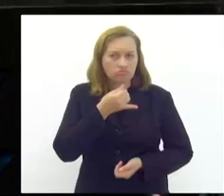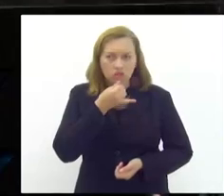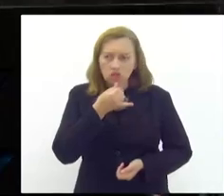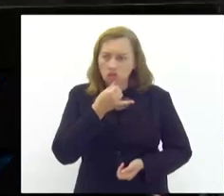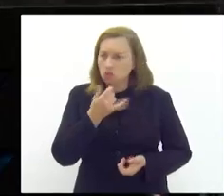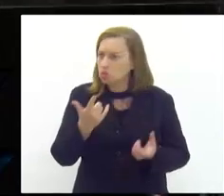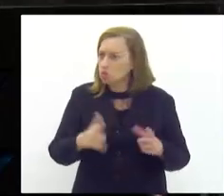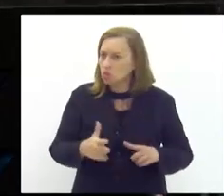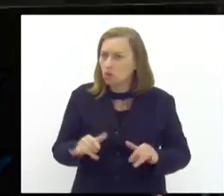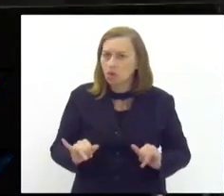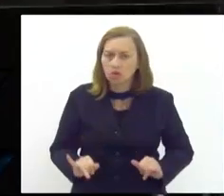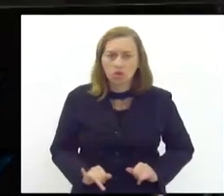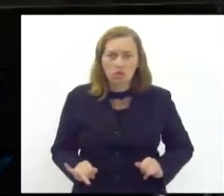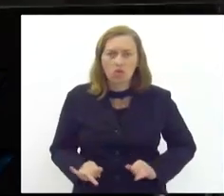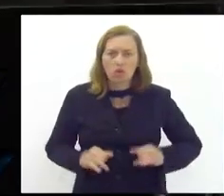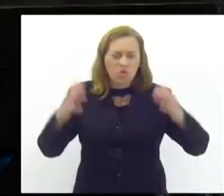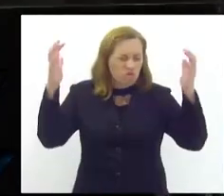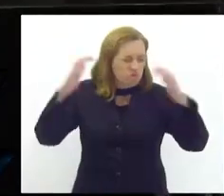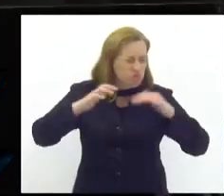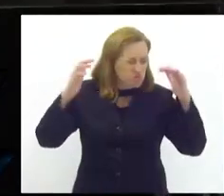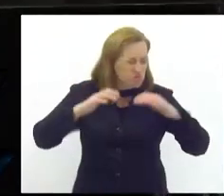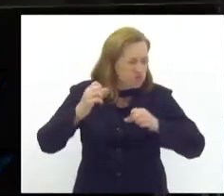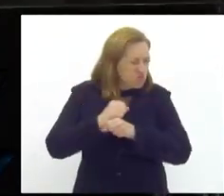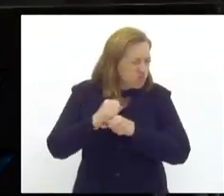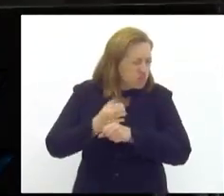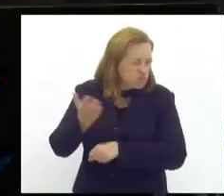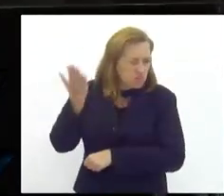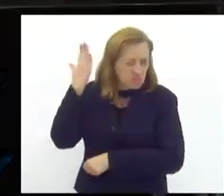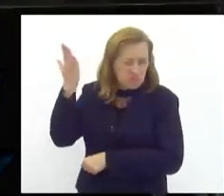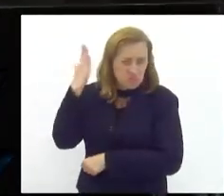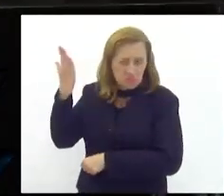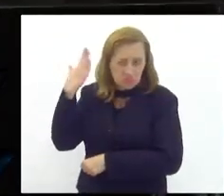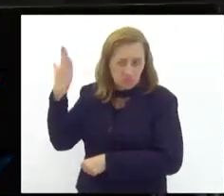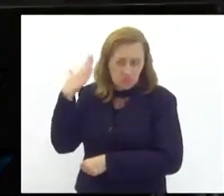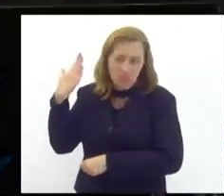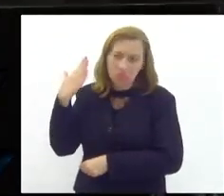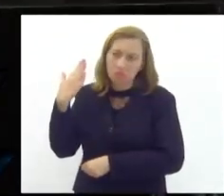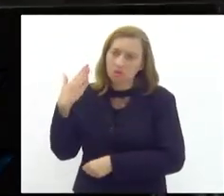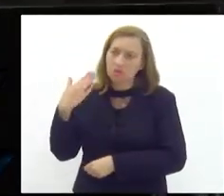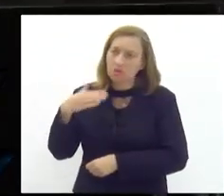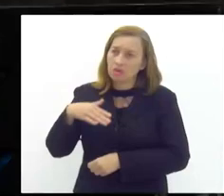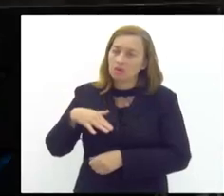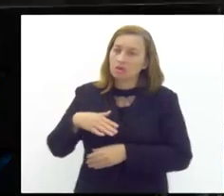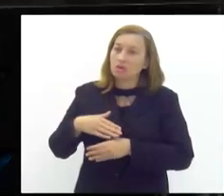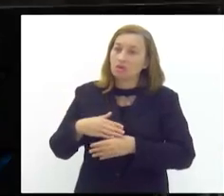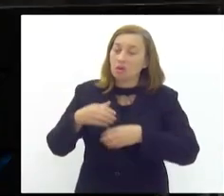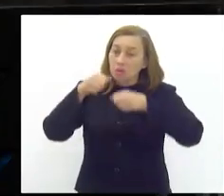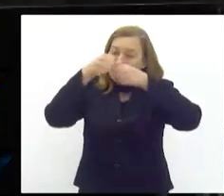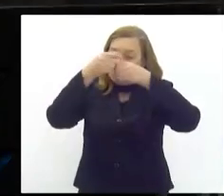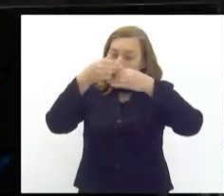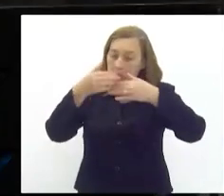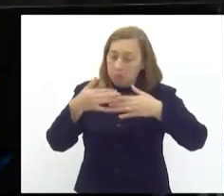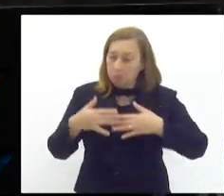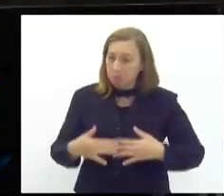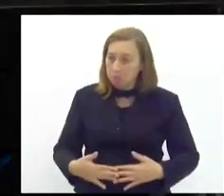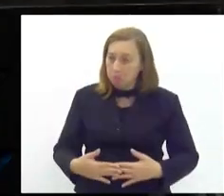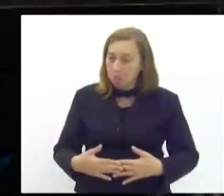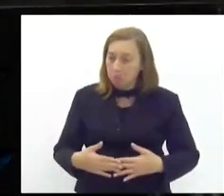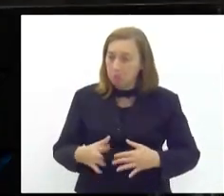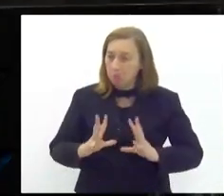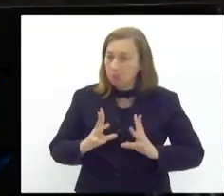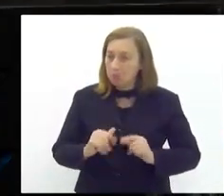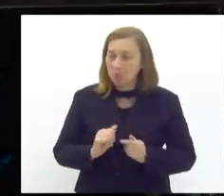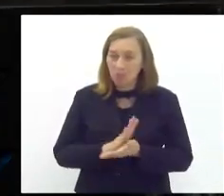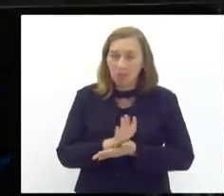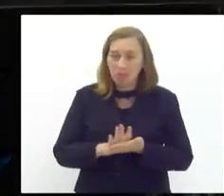sofreu com as chuvas do ano passado e sequer as barreiras foram retiradas em vários trechos